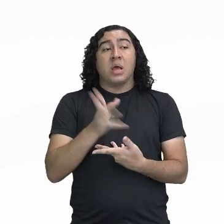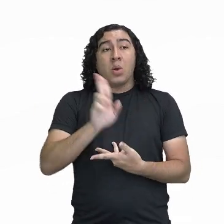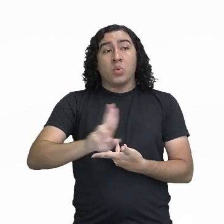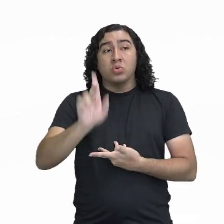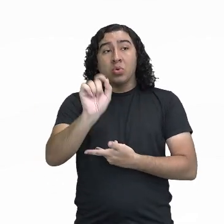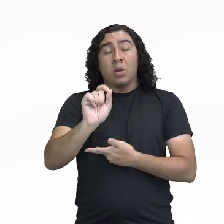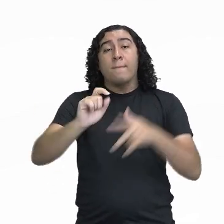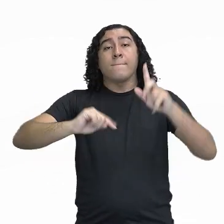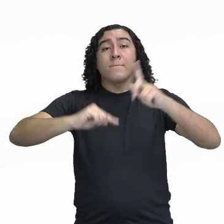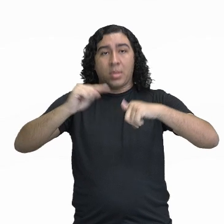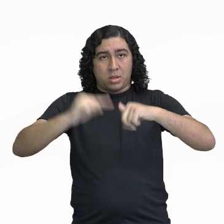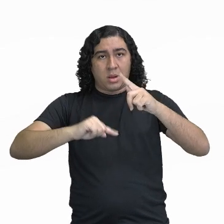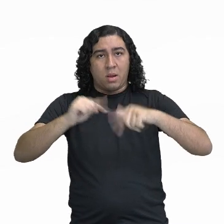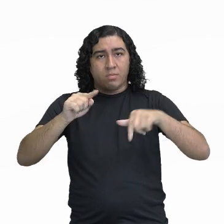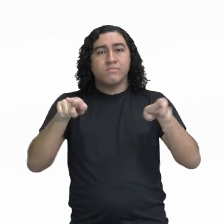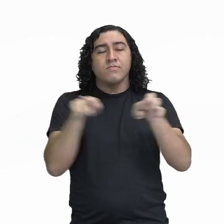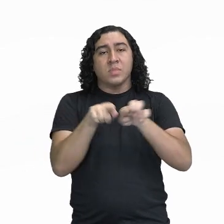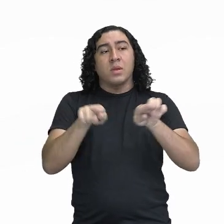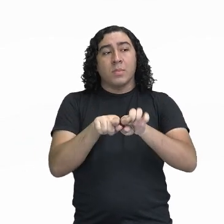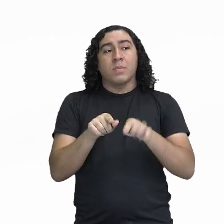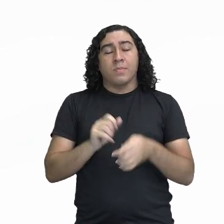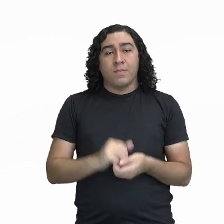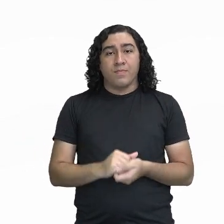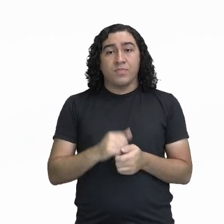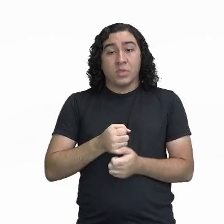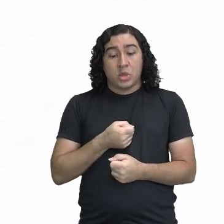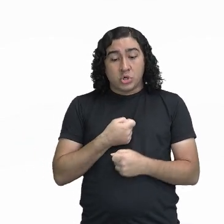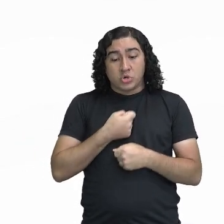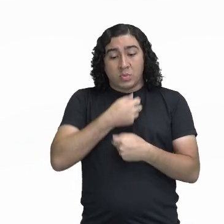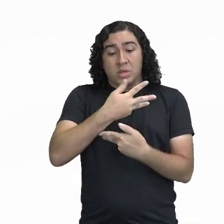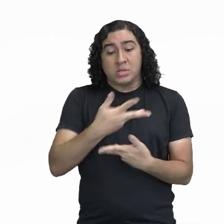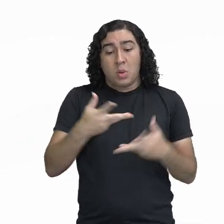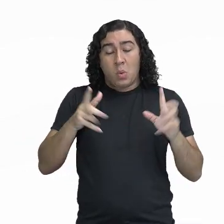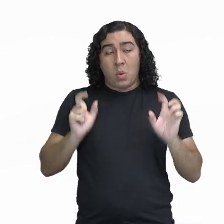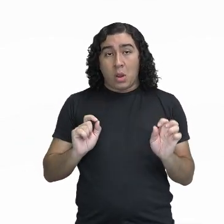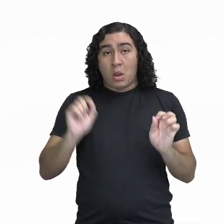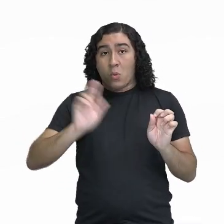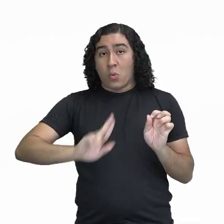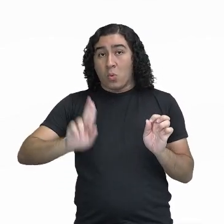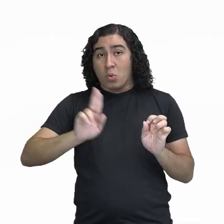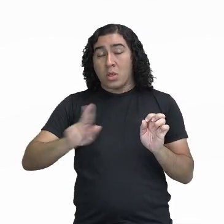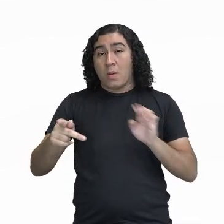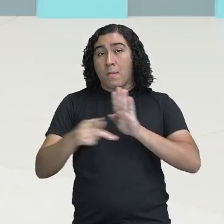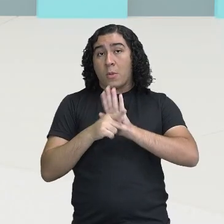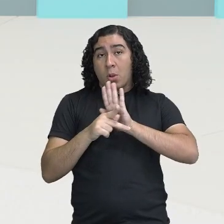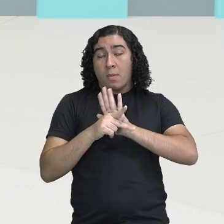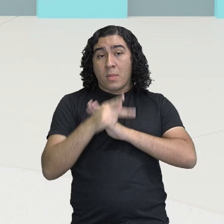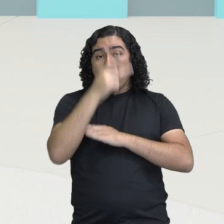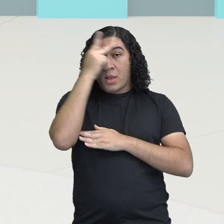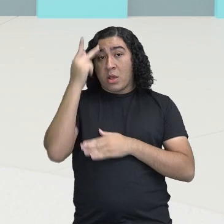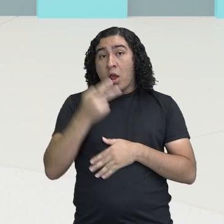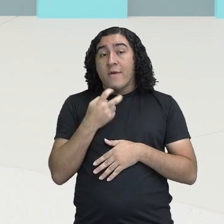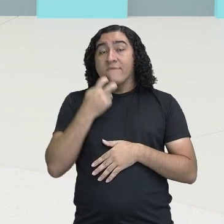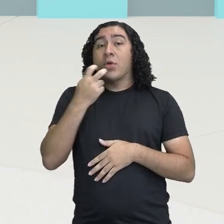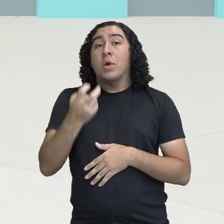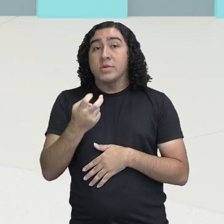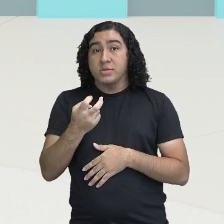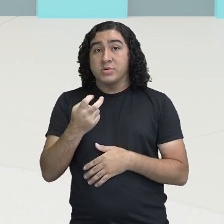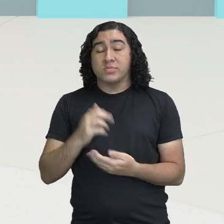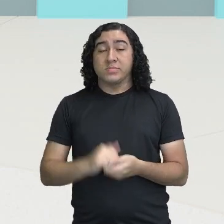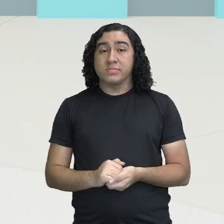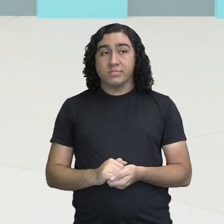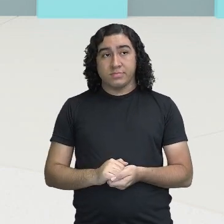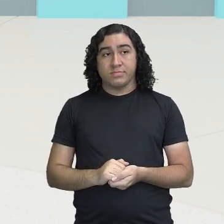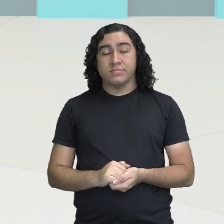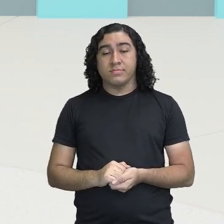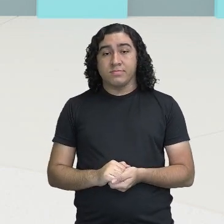de um instrumento, quanto uma forma de expressar através da própria voz. Ou seja,